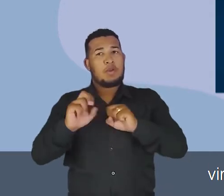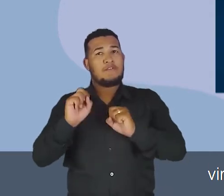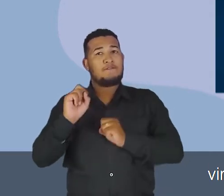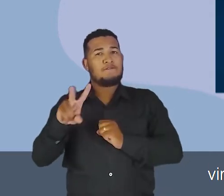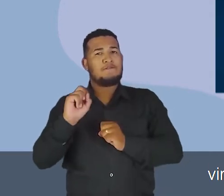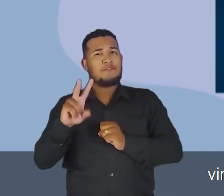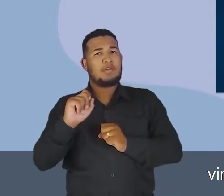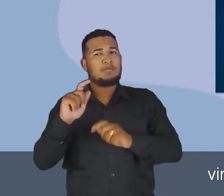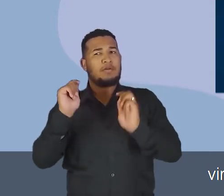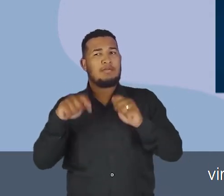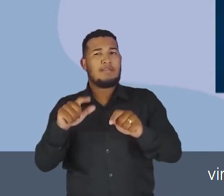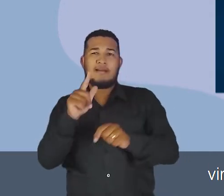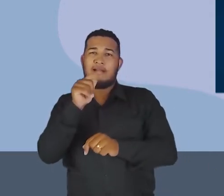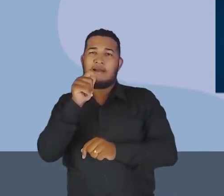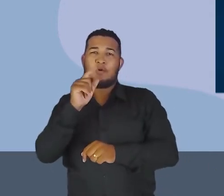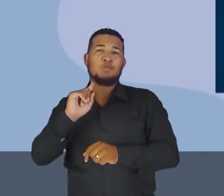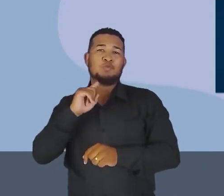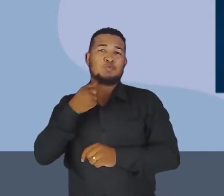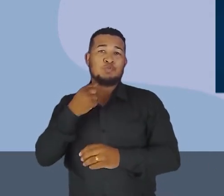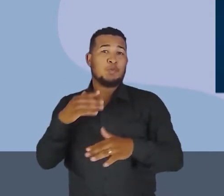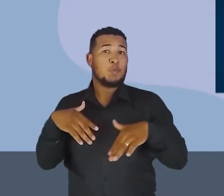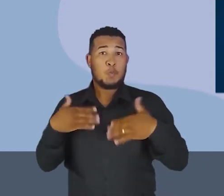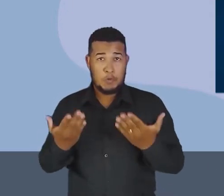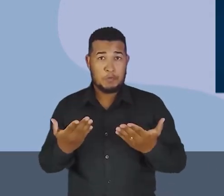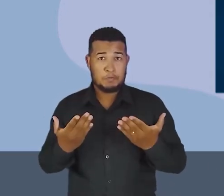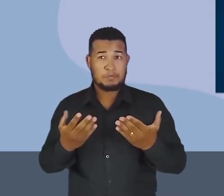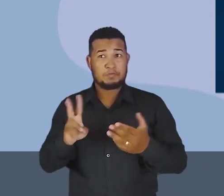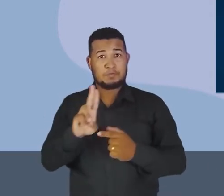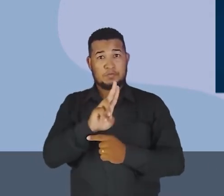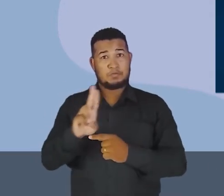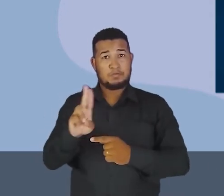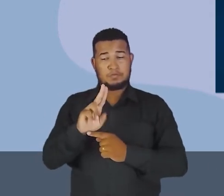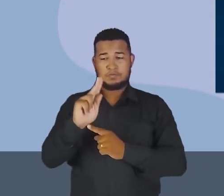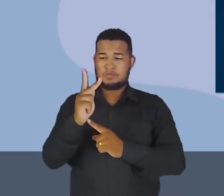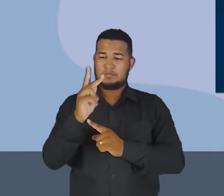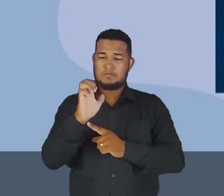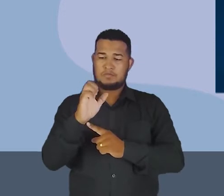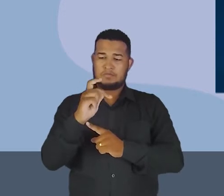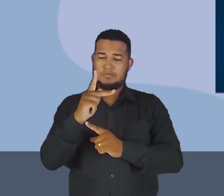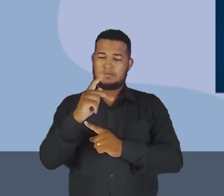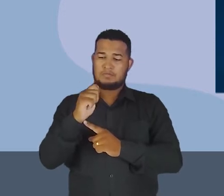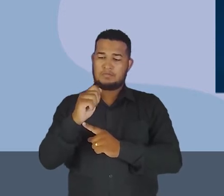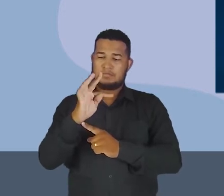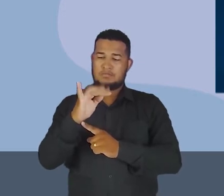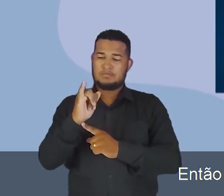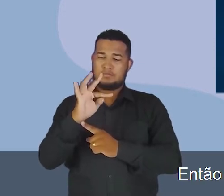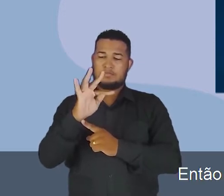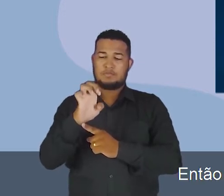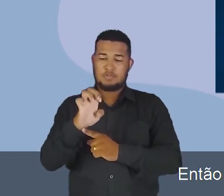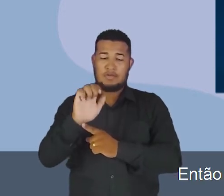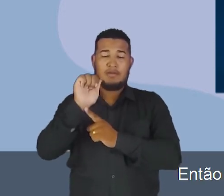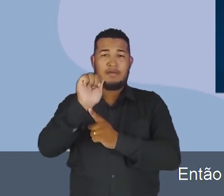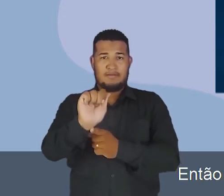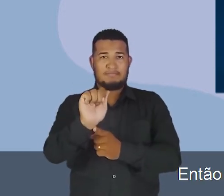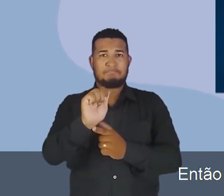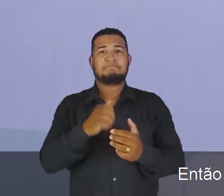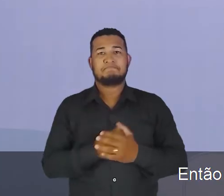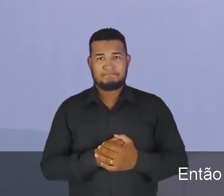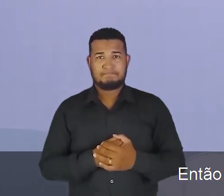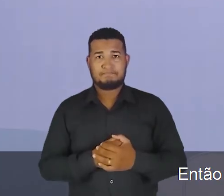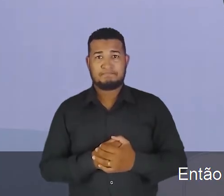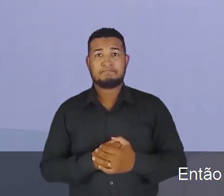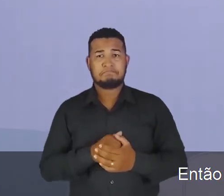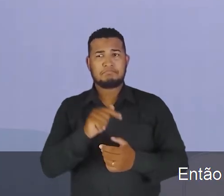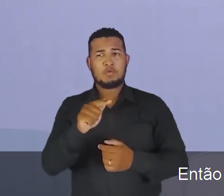ser transmitida pela água contaminada. Essa doença é a hepatite A, certo? Então, olha para cá.